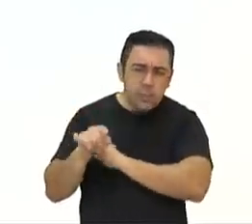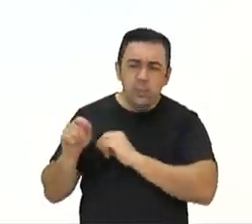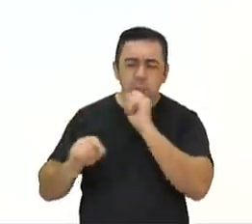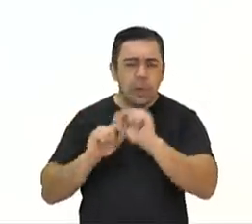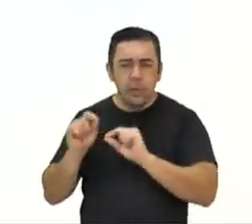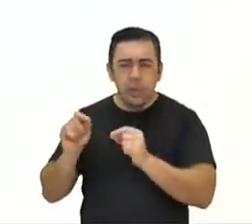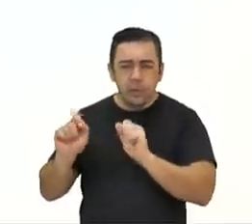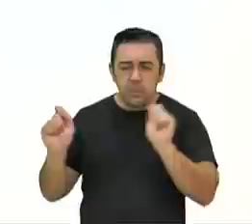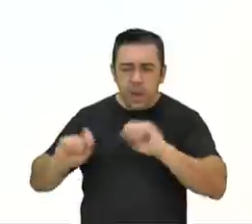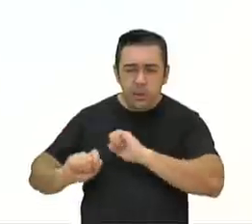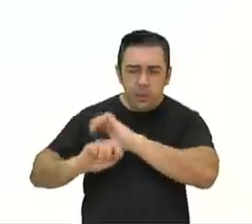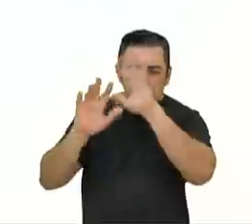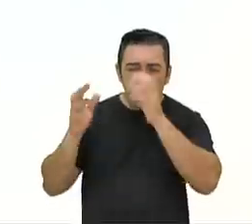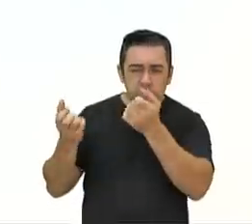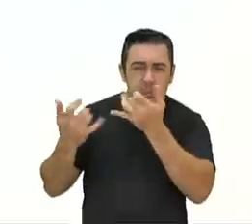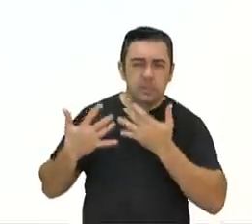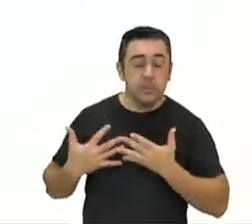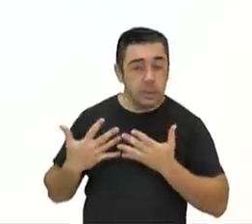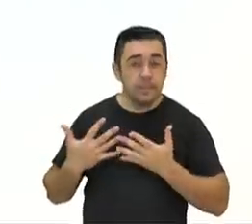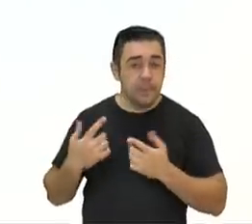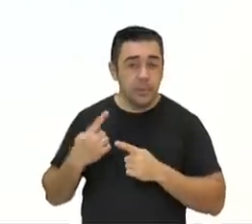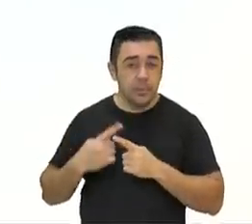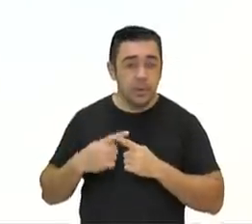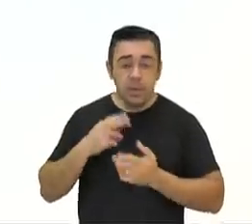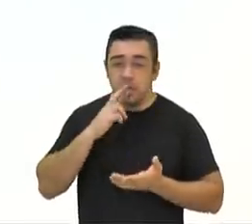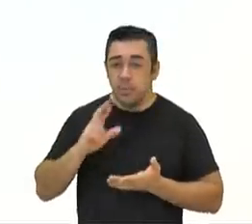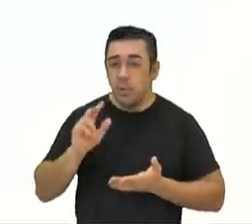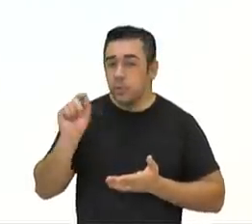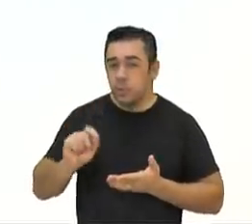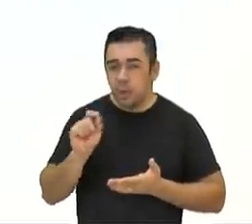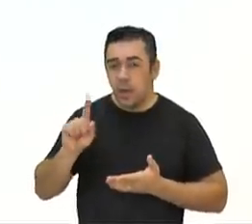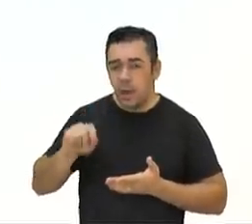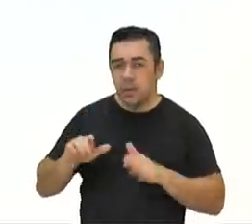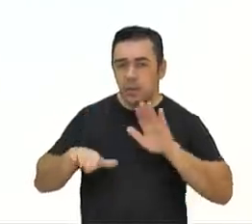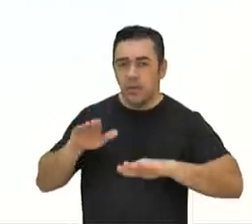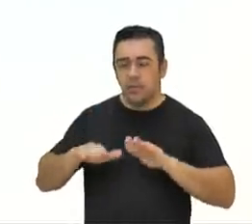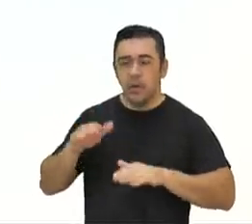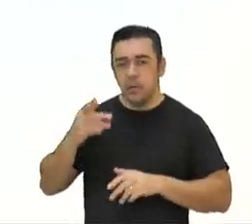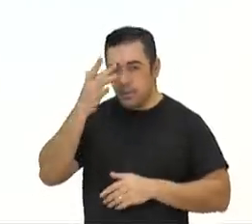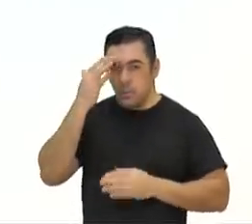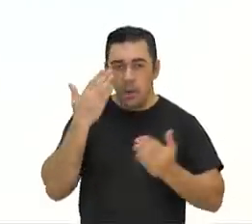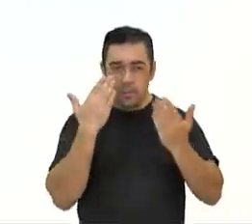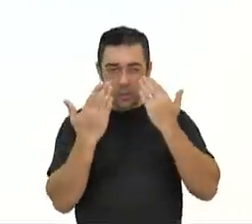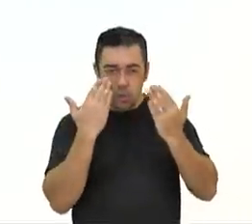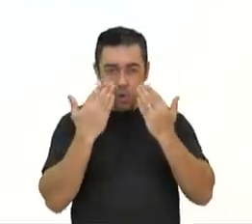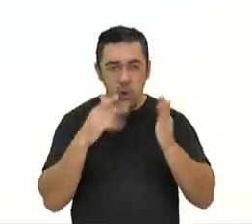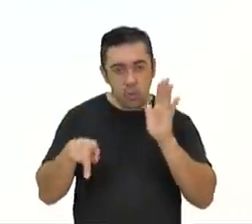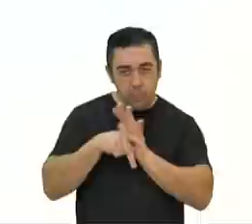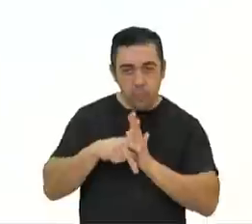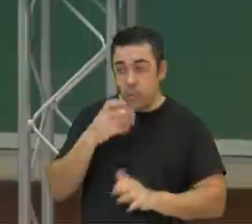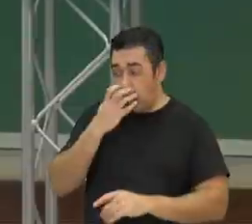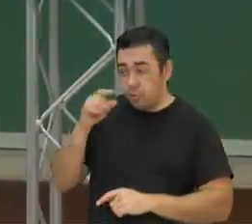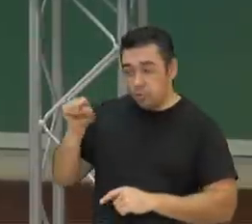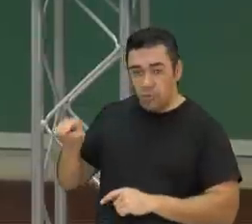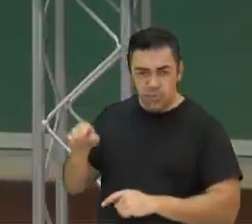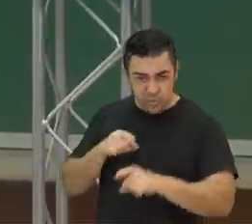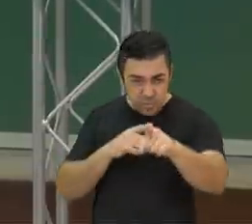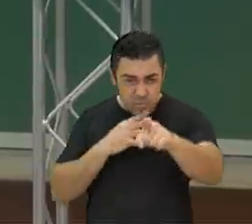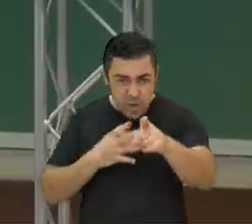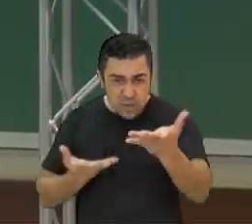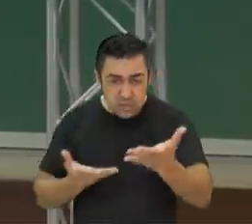possam me esclarecer a respeito. A alternativa seria um psicanalista de cachorros. Alguém conhece um?